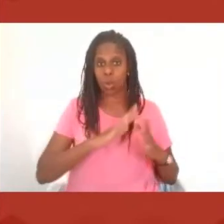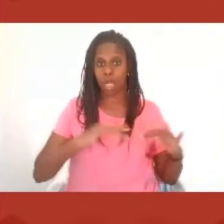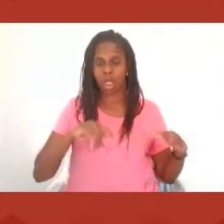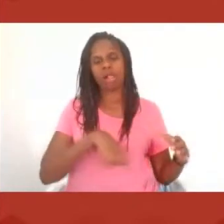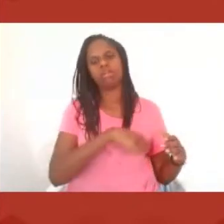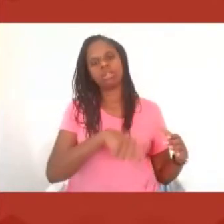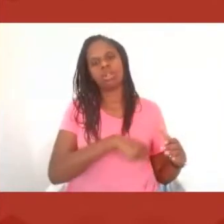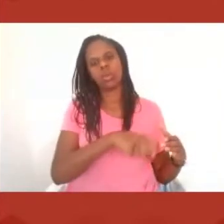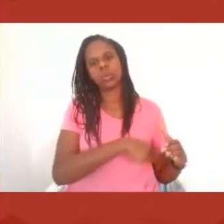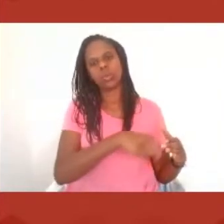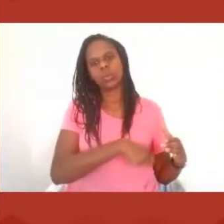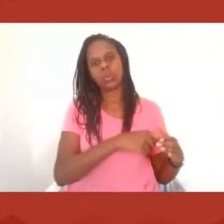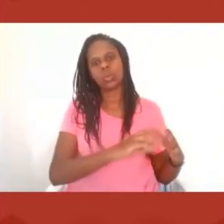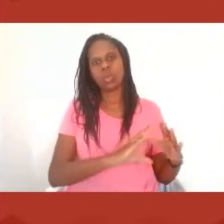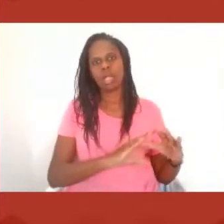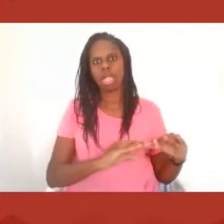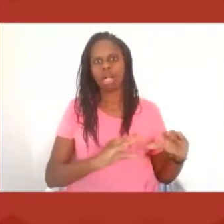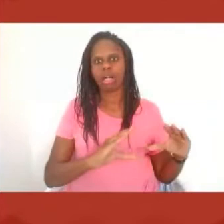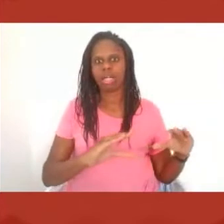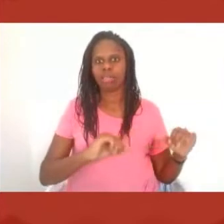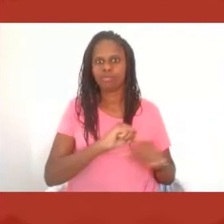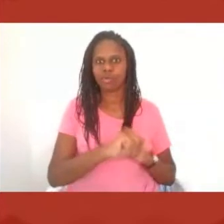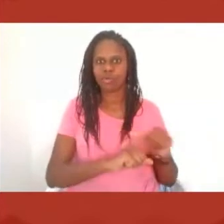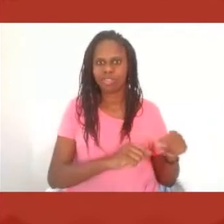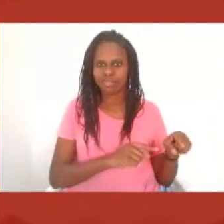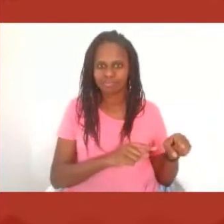que está relacionado com temperatura,